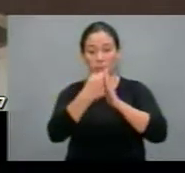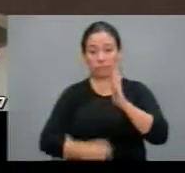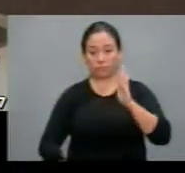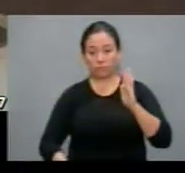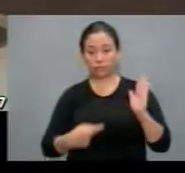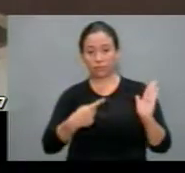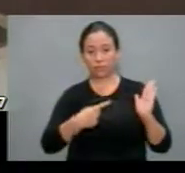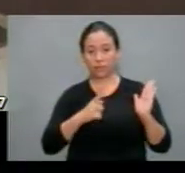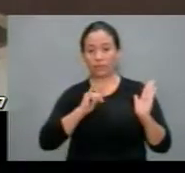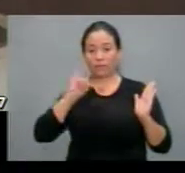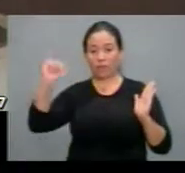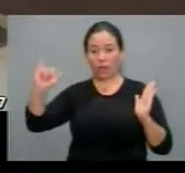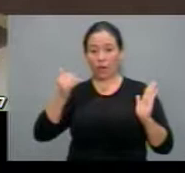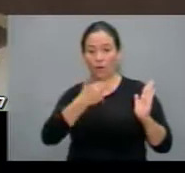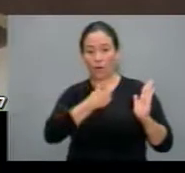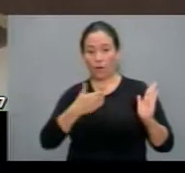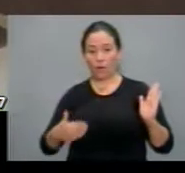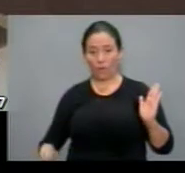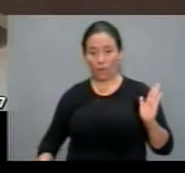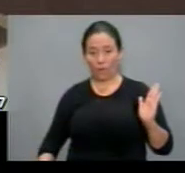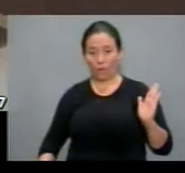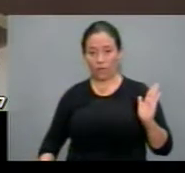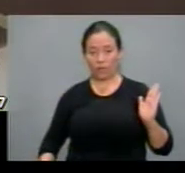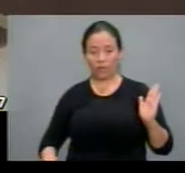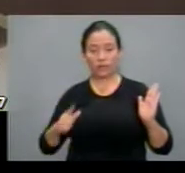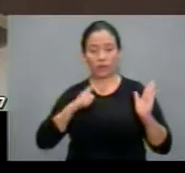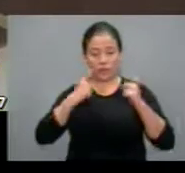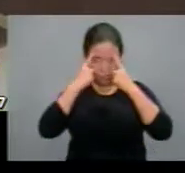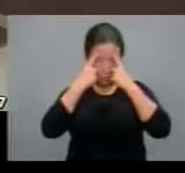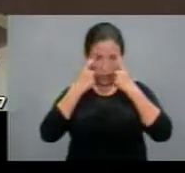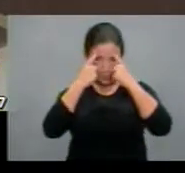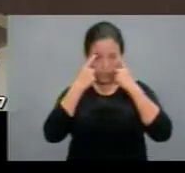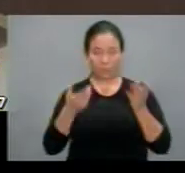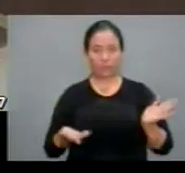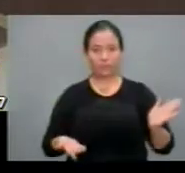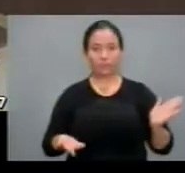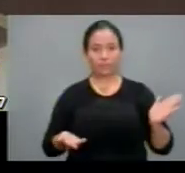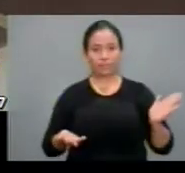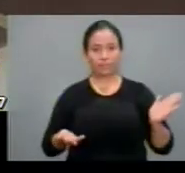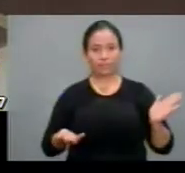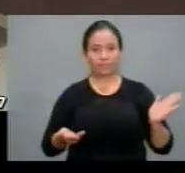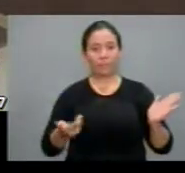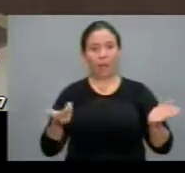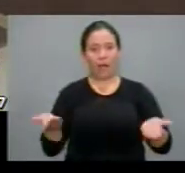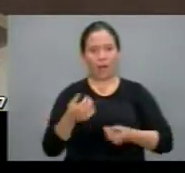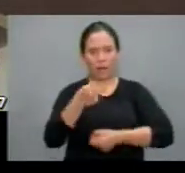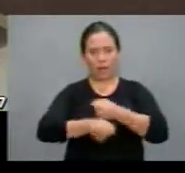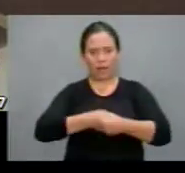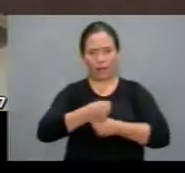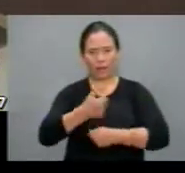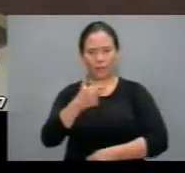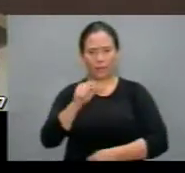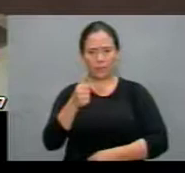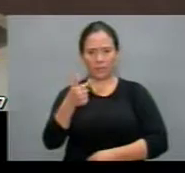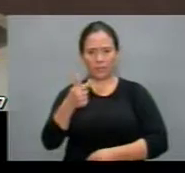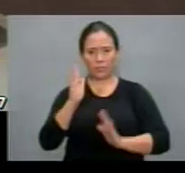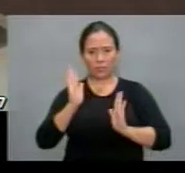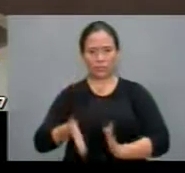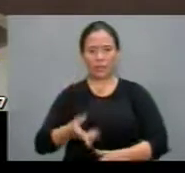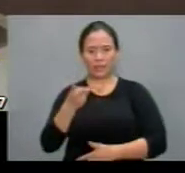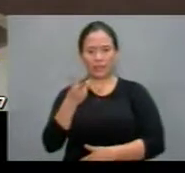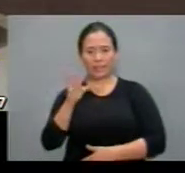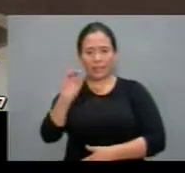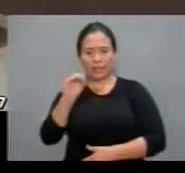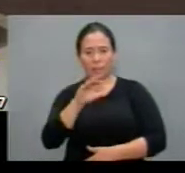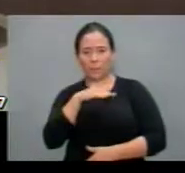ao governo do Estado para que uma violência não aconteça. É um absurdo que em 2017 já haja 30 assassinatos no campo.